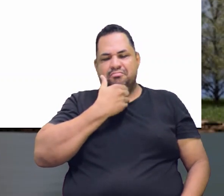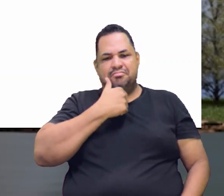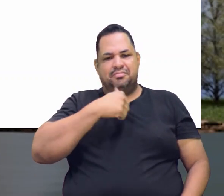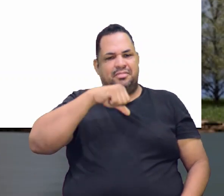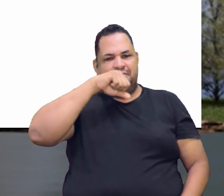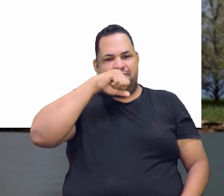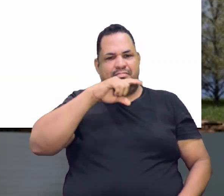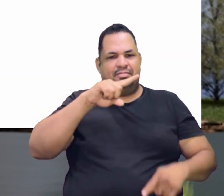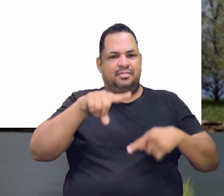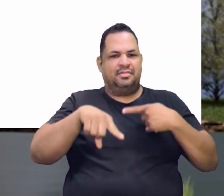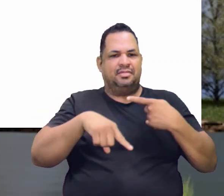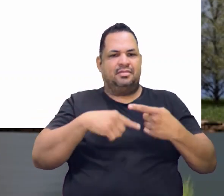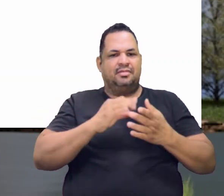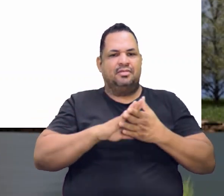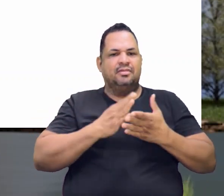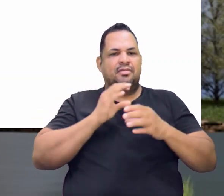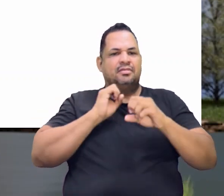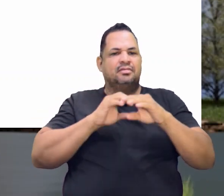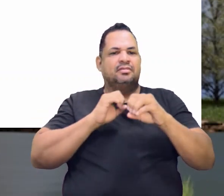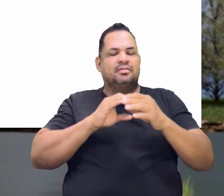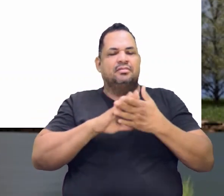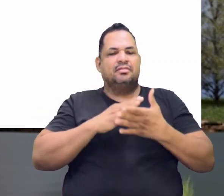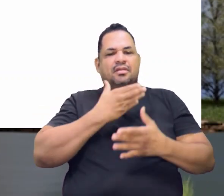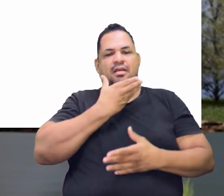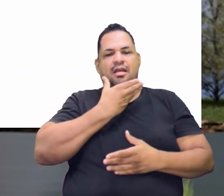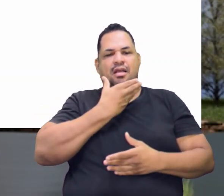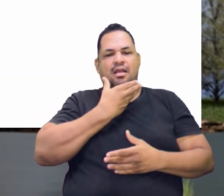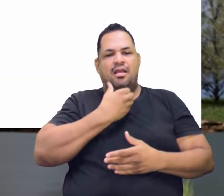avós, depois foi criado com um tio,